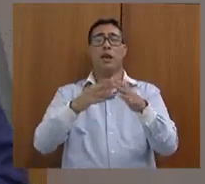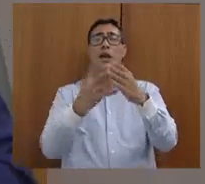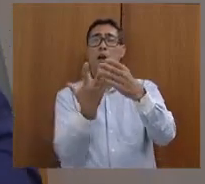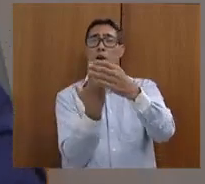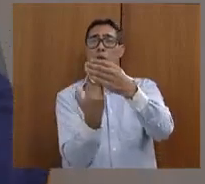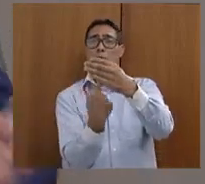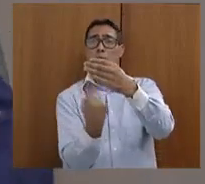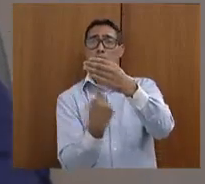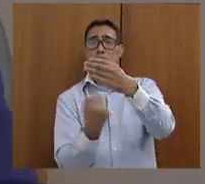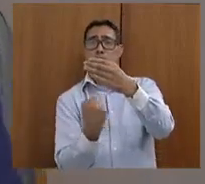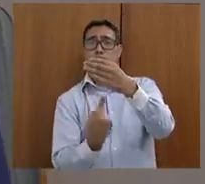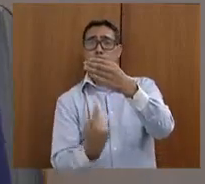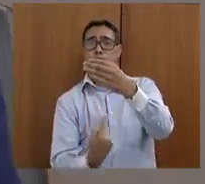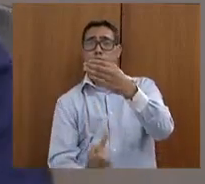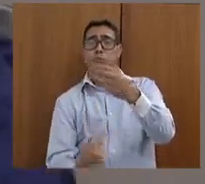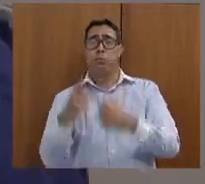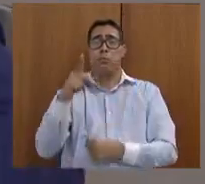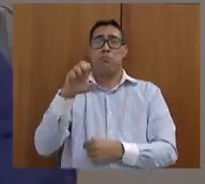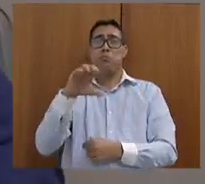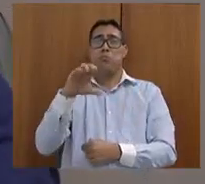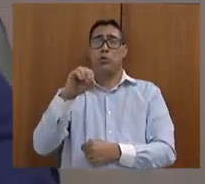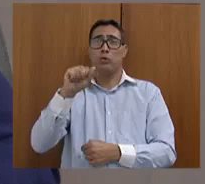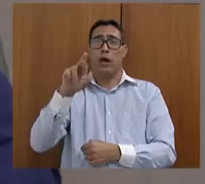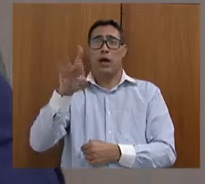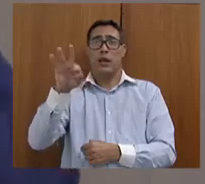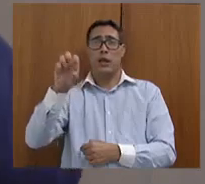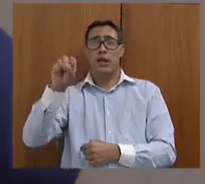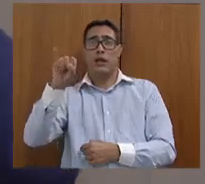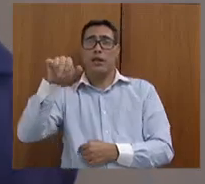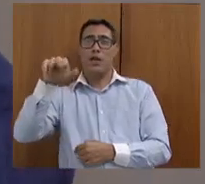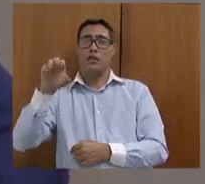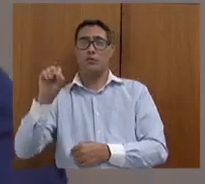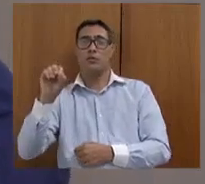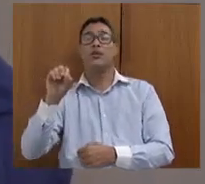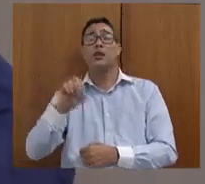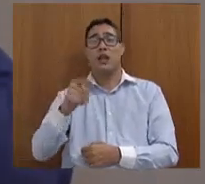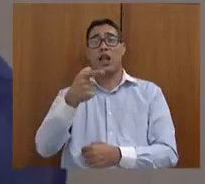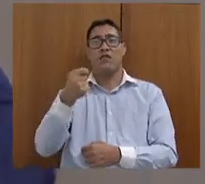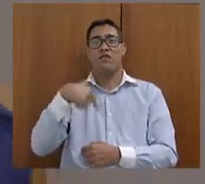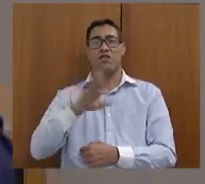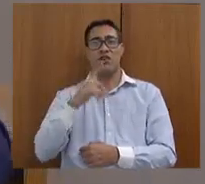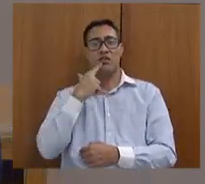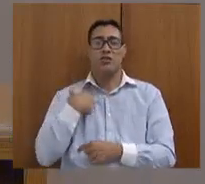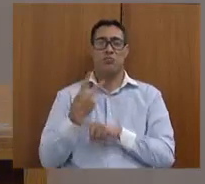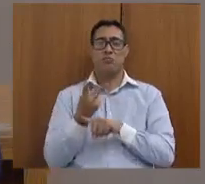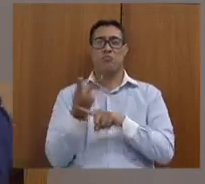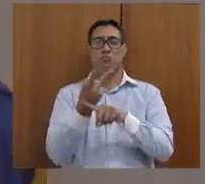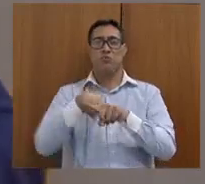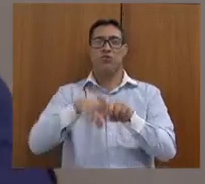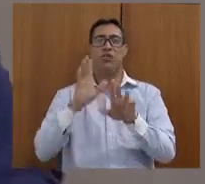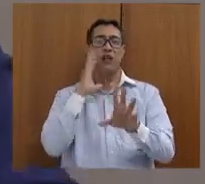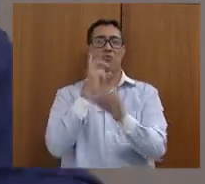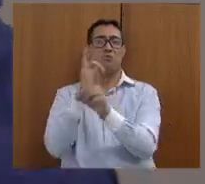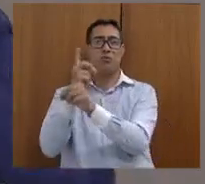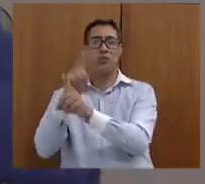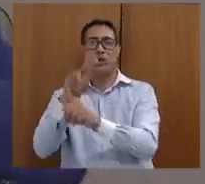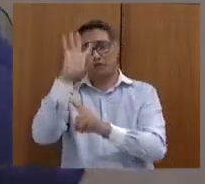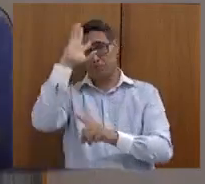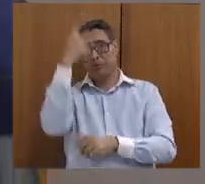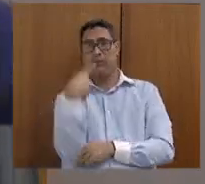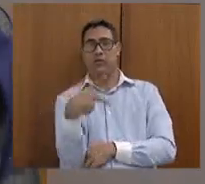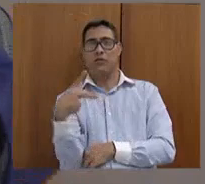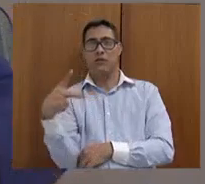que for é necessário poço artesiano Então essas 20 estão no nosso radar e já estamos com um plano de ação para todas elas que eu quero dizer pretendo já